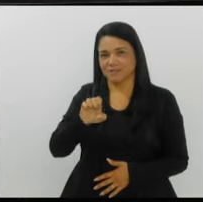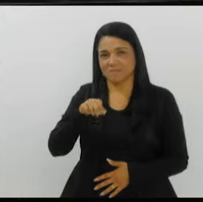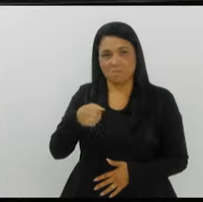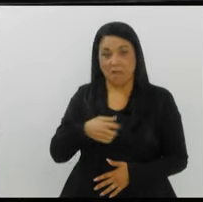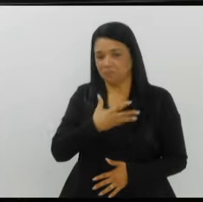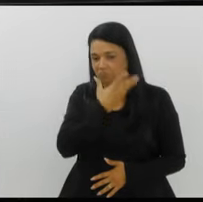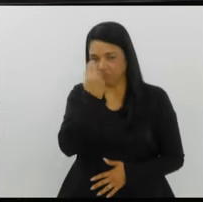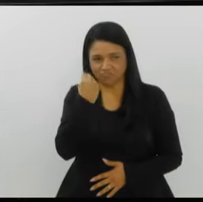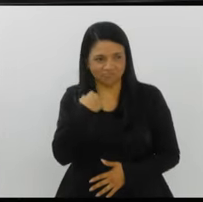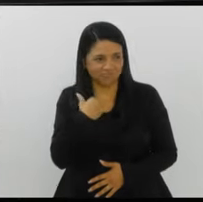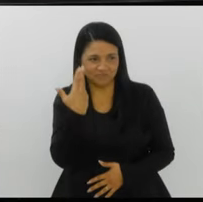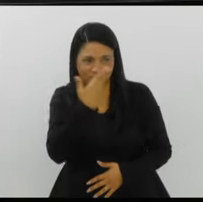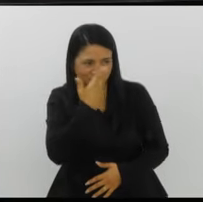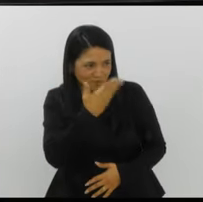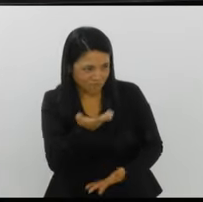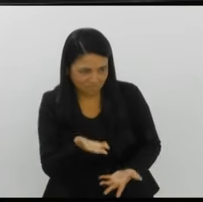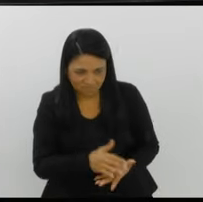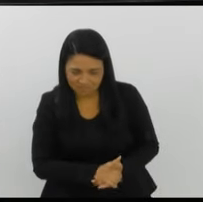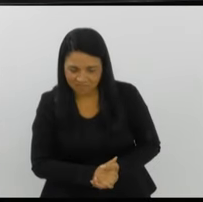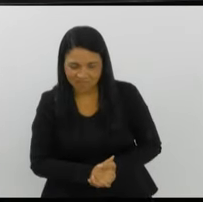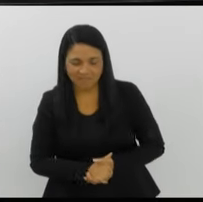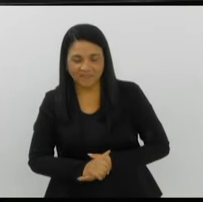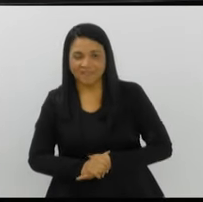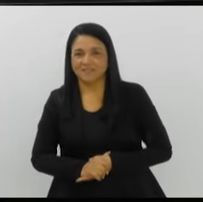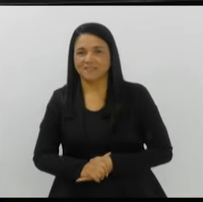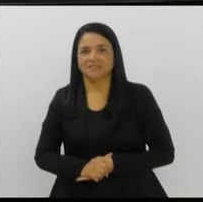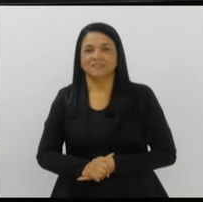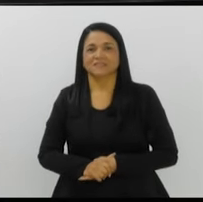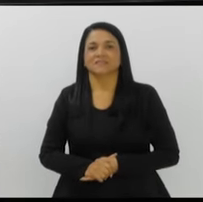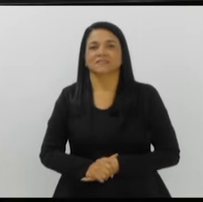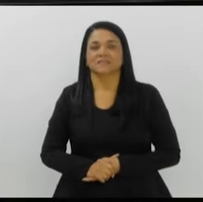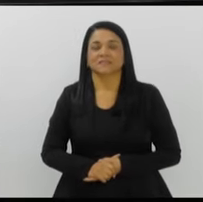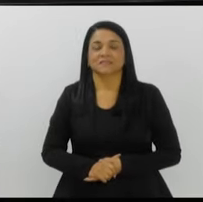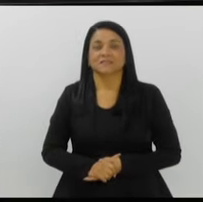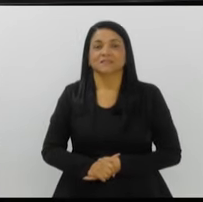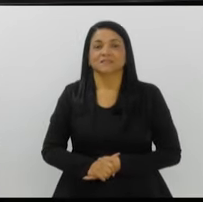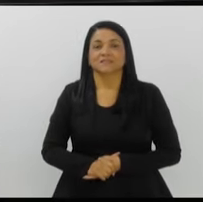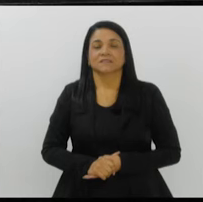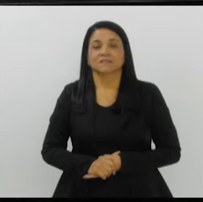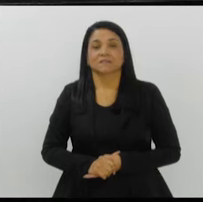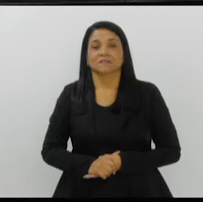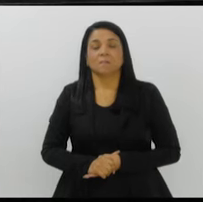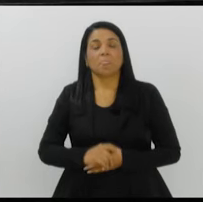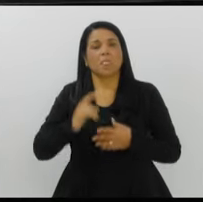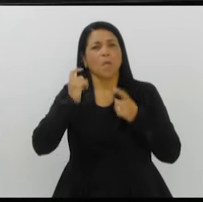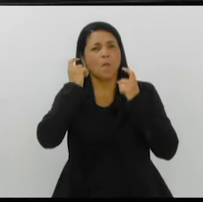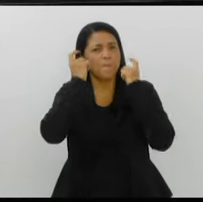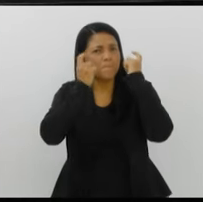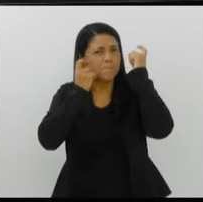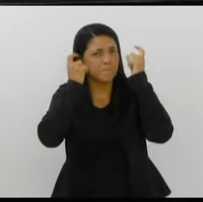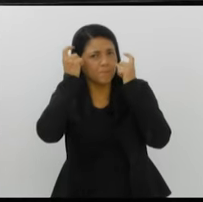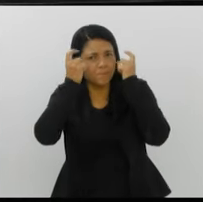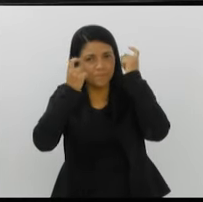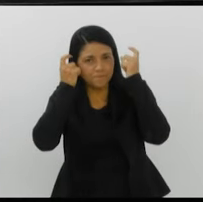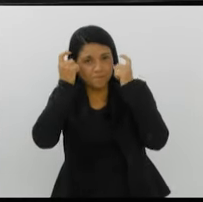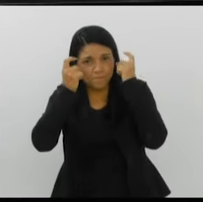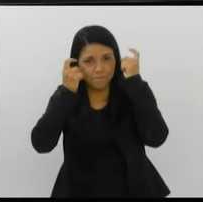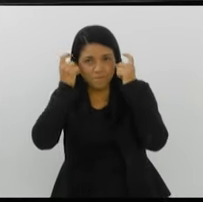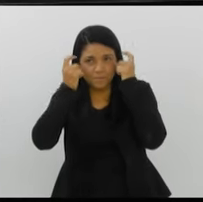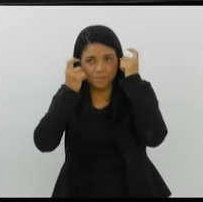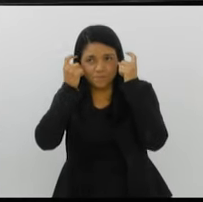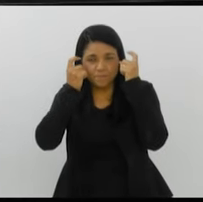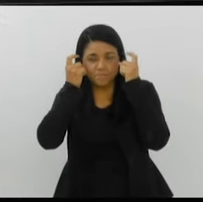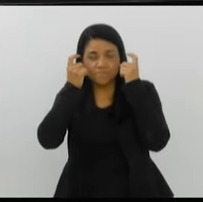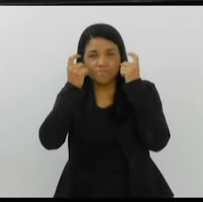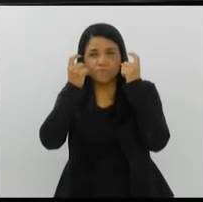visto, só me perdoe. Professor Josemar, mas me preocupa muito